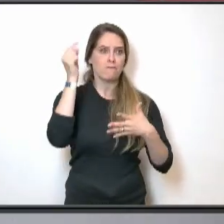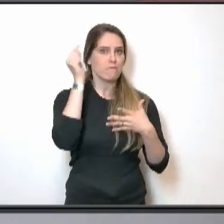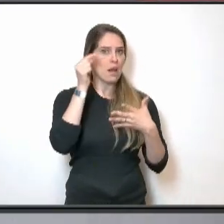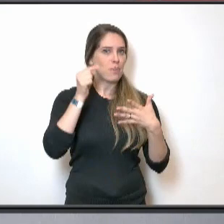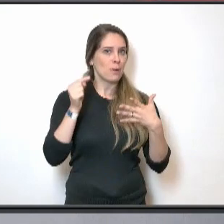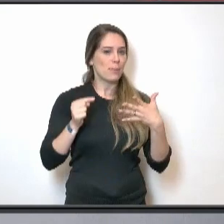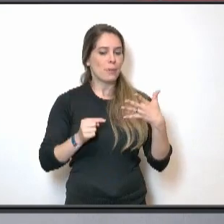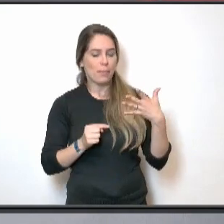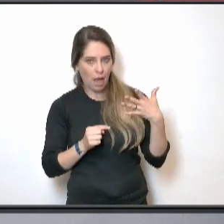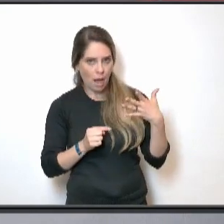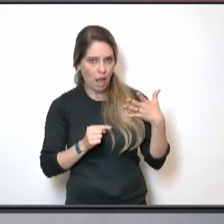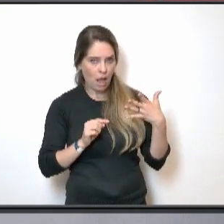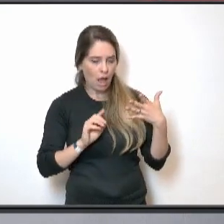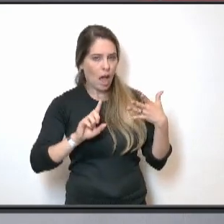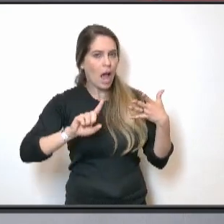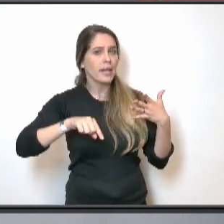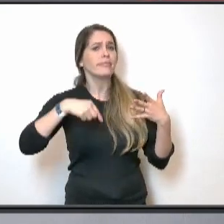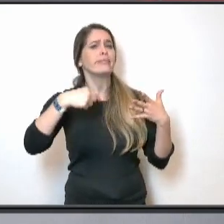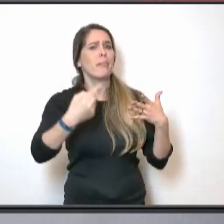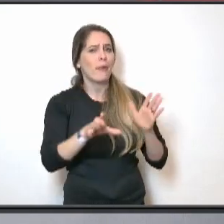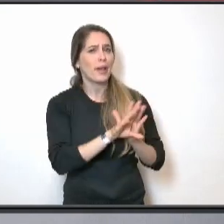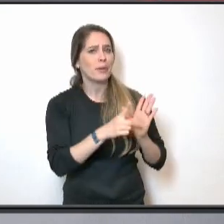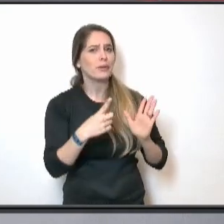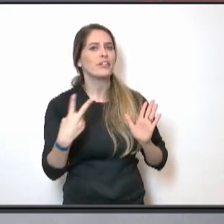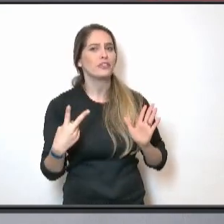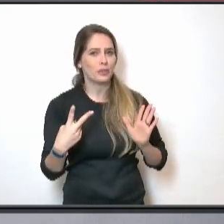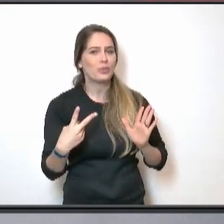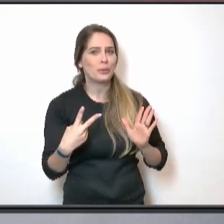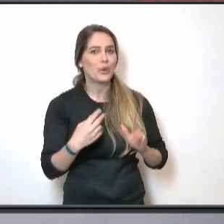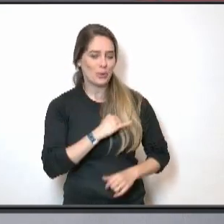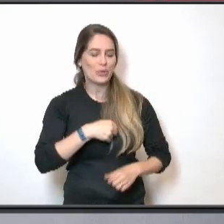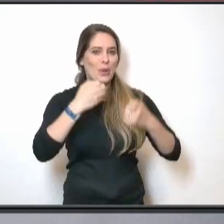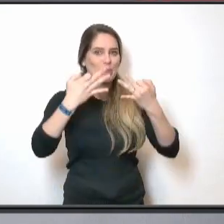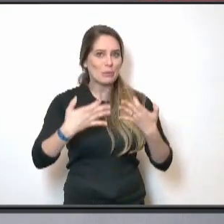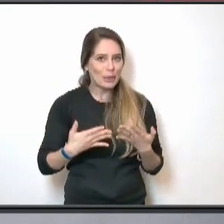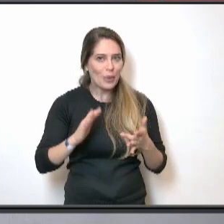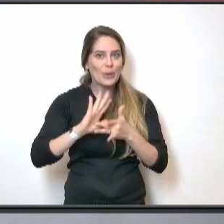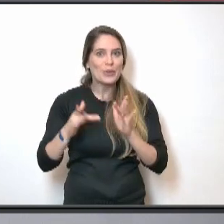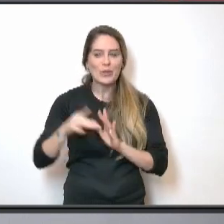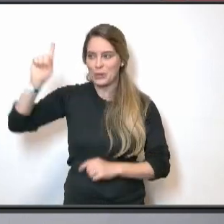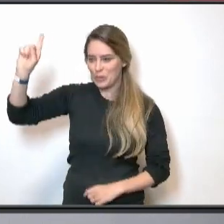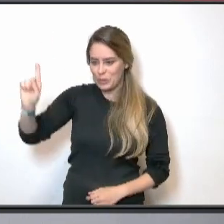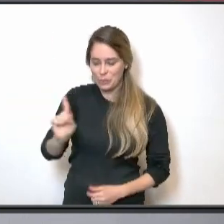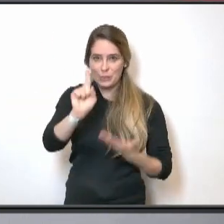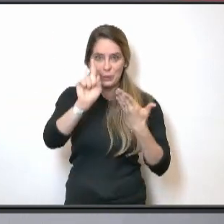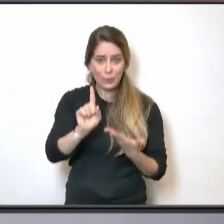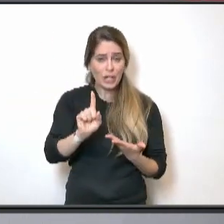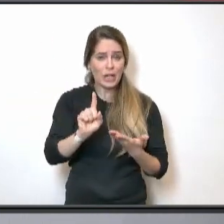eu preciso falar para vocês algo que aconteceu. Como Jesus se manifestou mais uma vez. E por que ele se